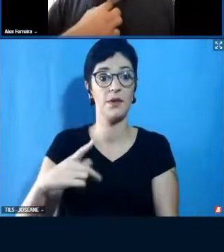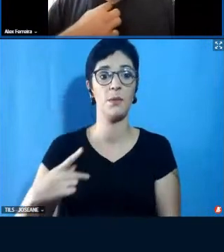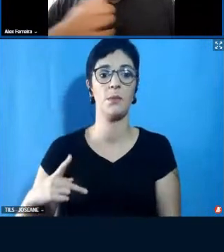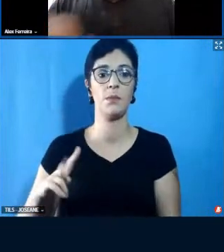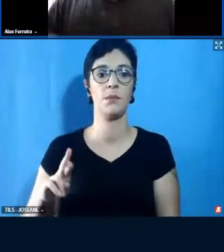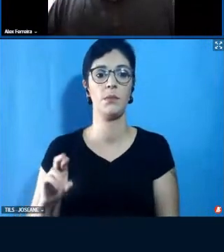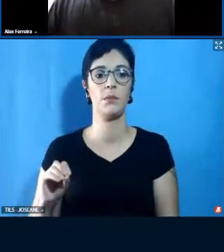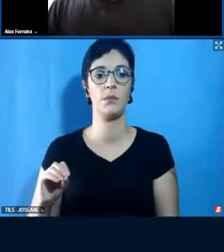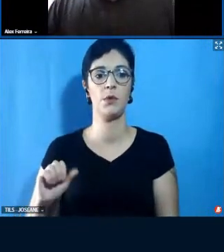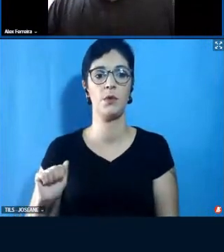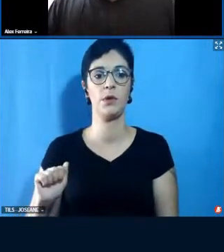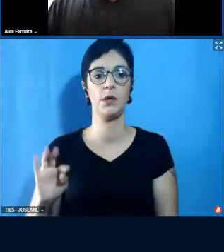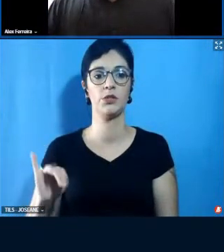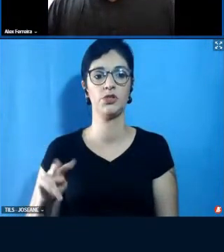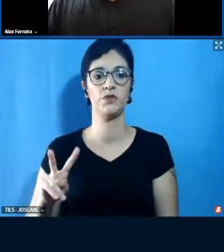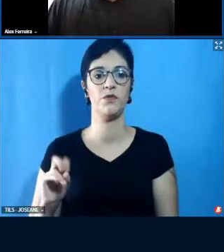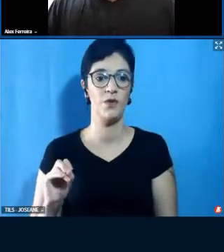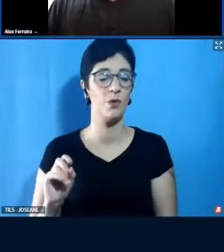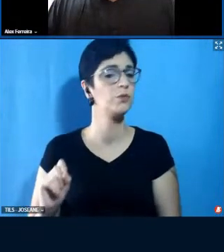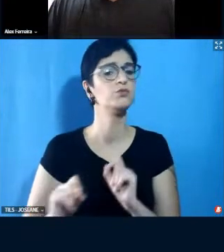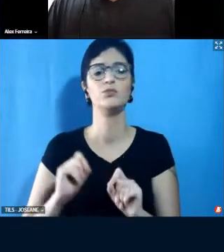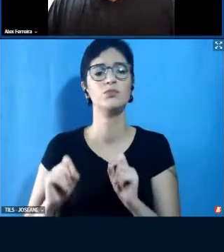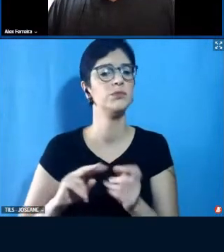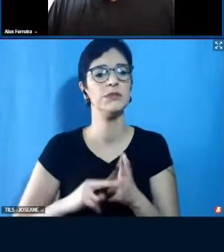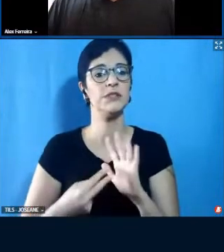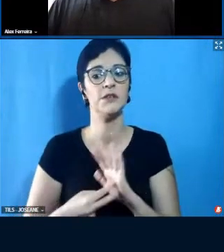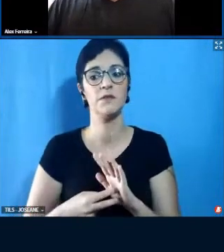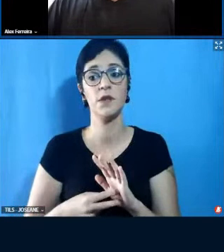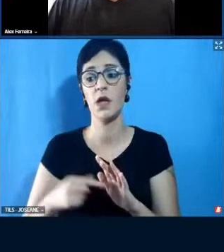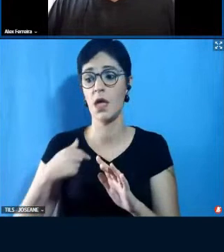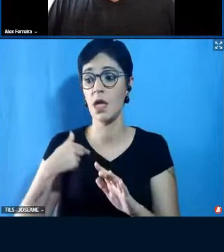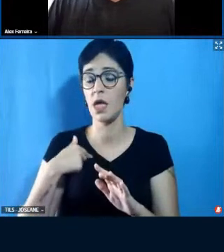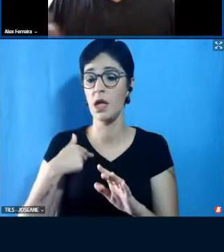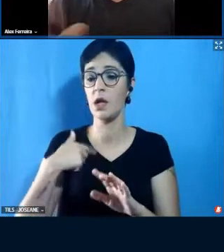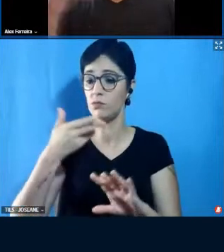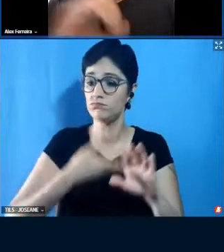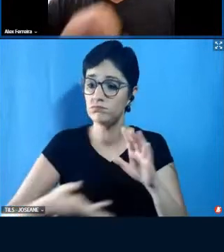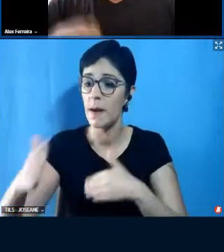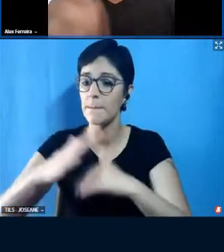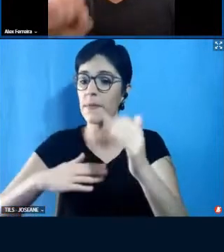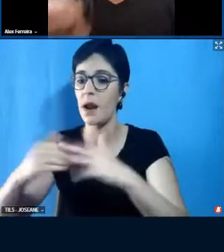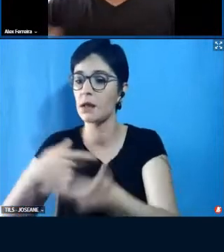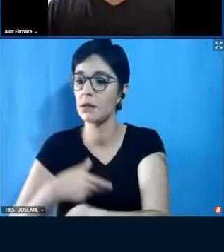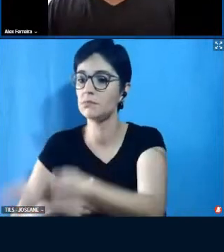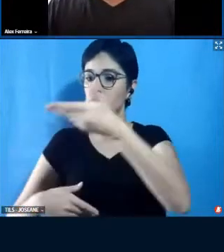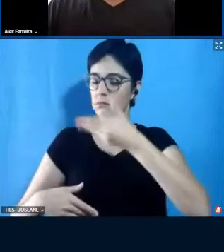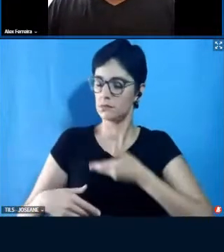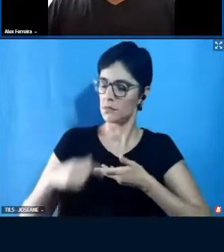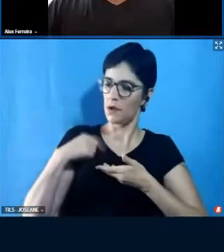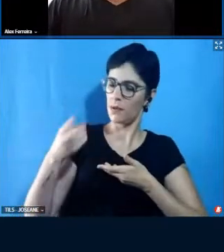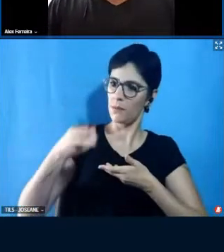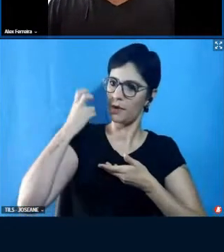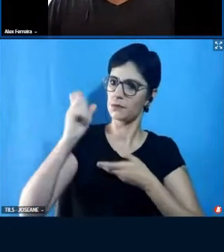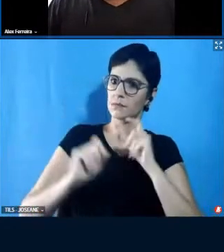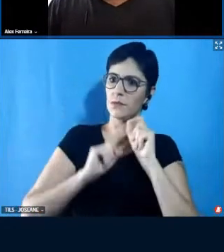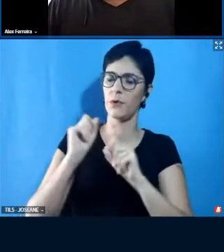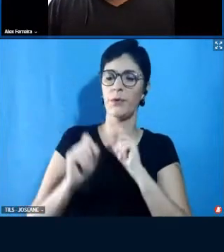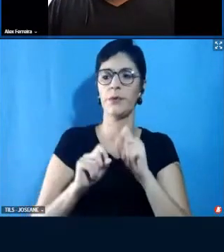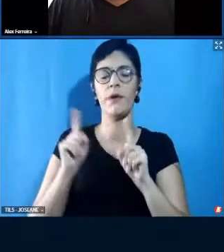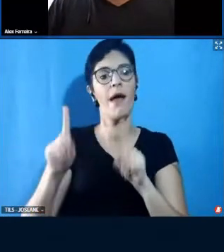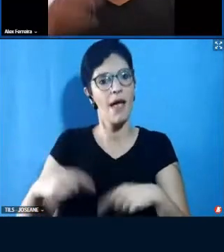de retorno? Me trouxe uma clareza de mostrar assim, que como que é possível, apesar de